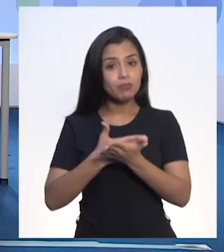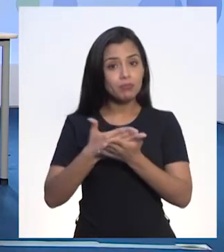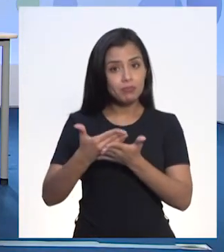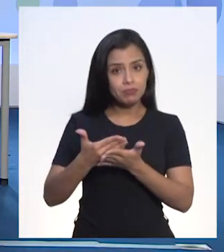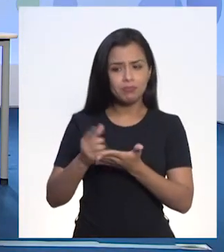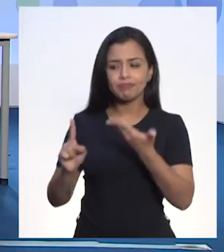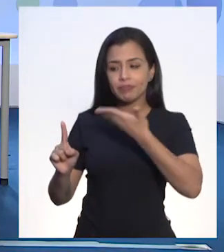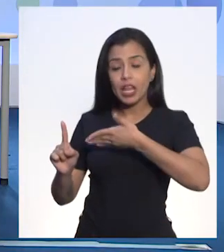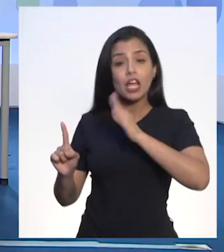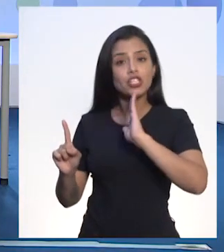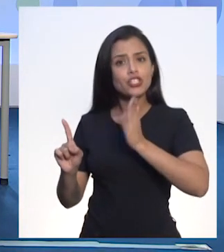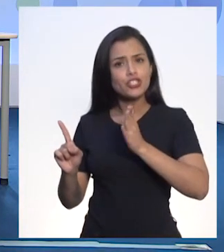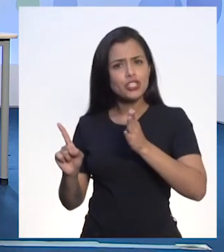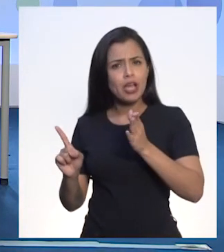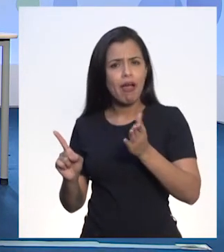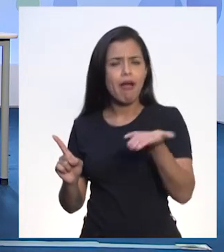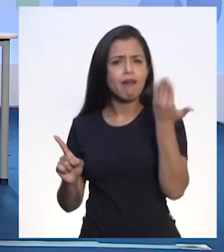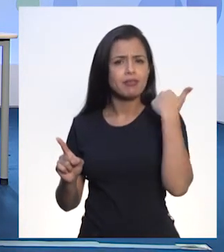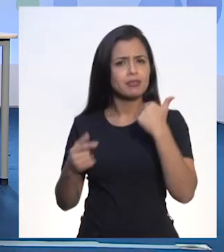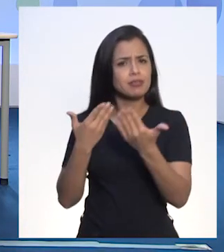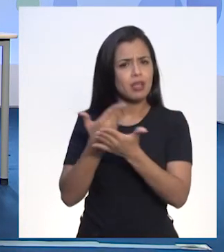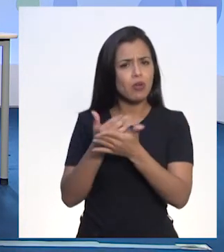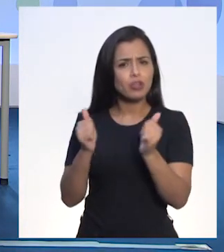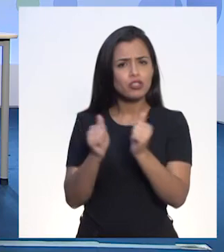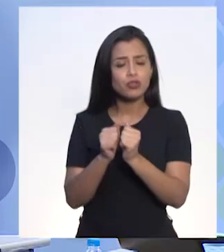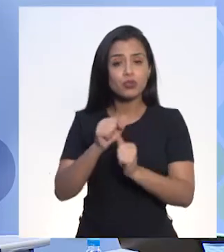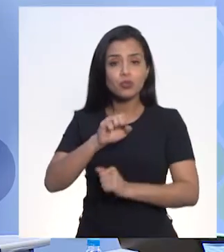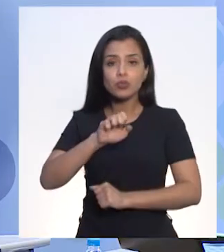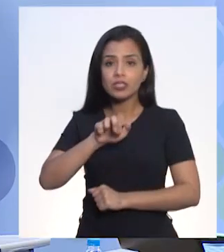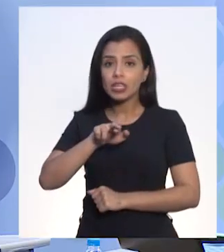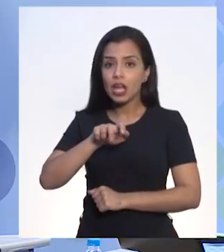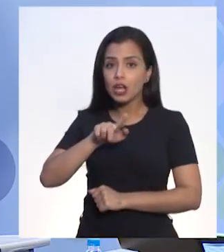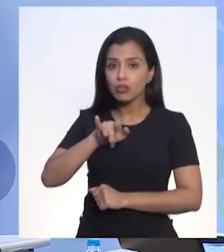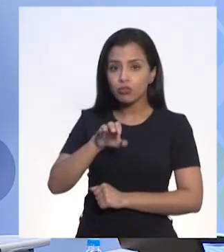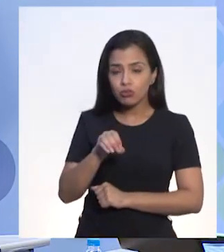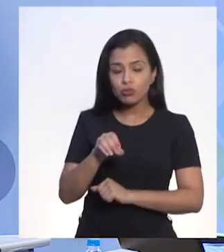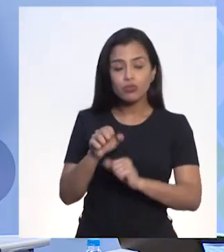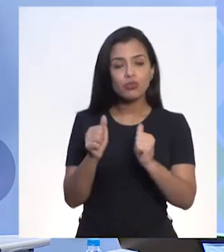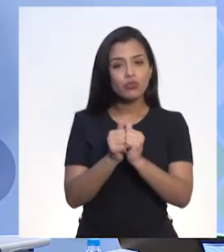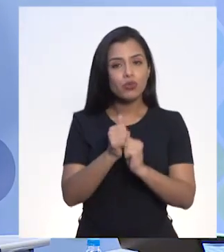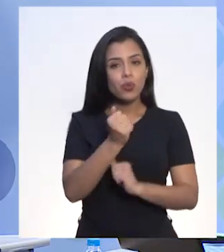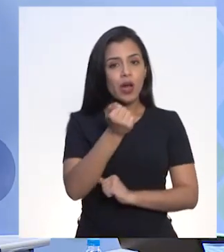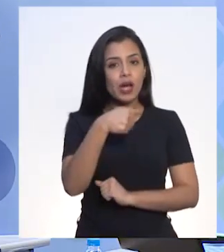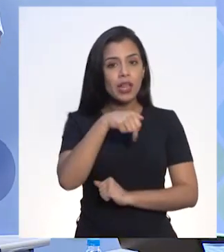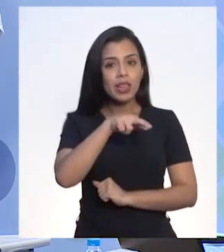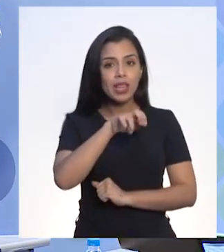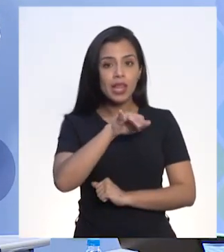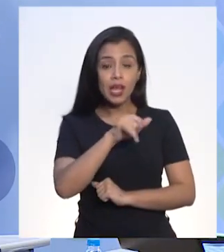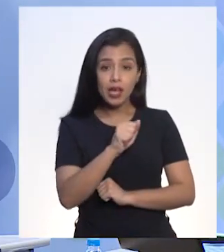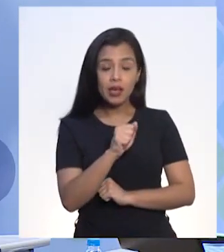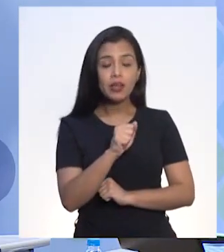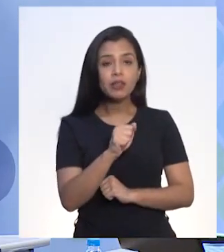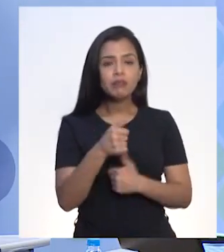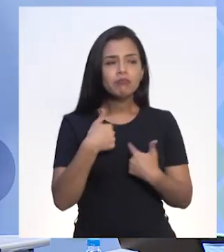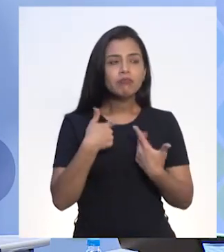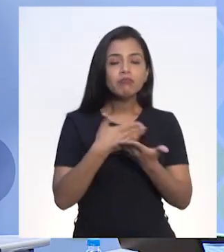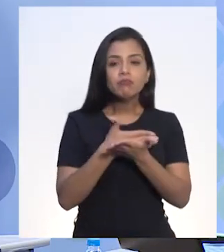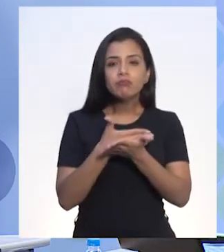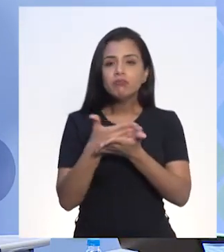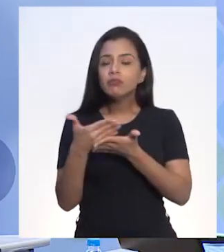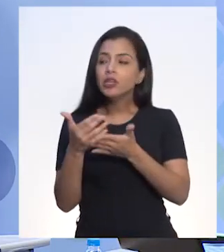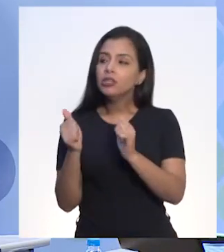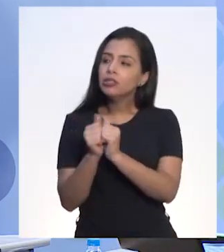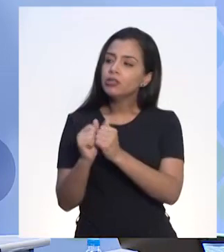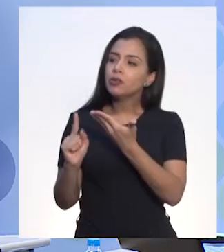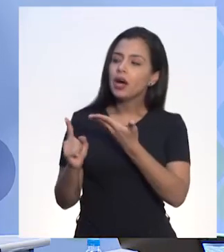tinha tido algumas aulas com o professor Sérgio no ensino médio, com a professora André do ensino fundamental, e aí eu comecei, junto com